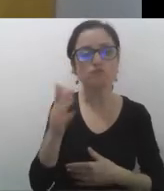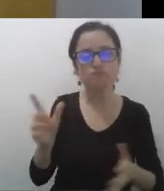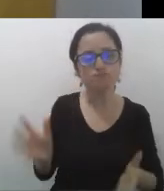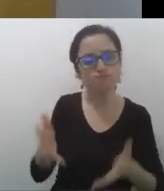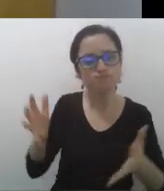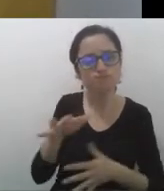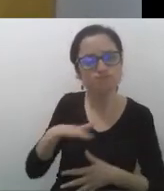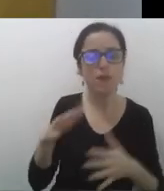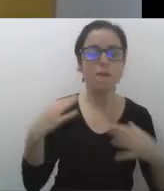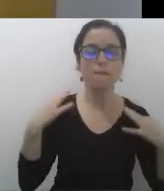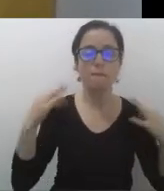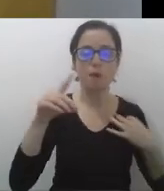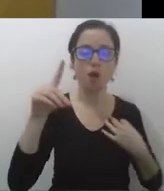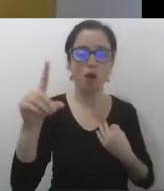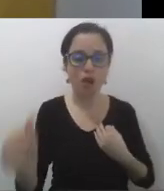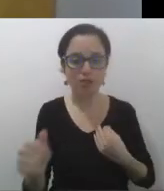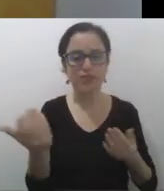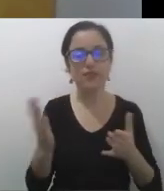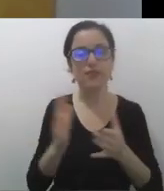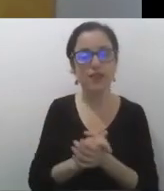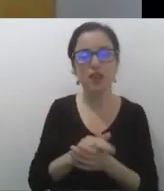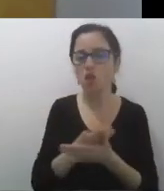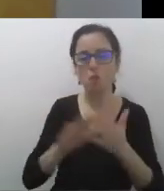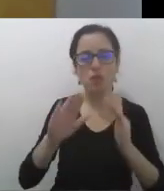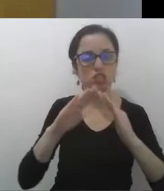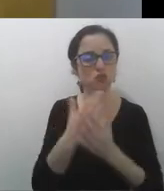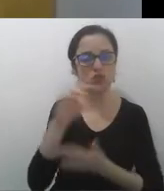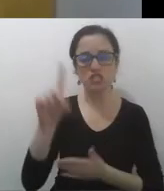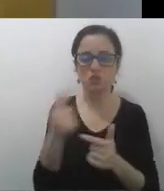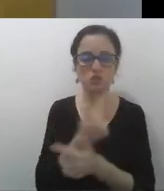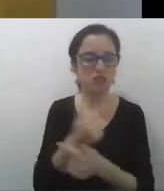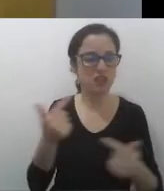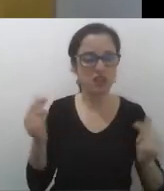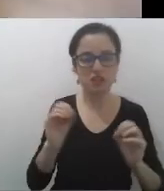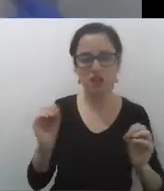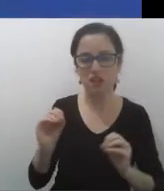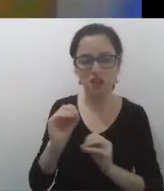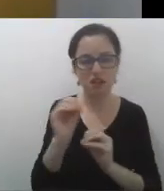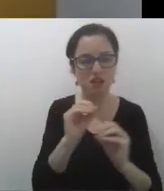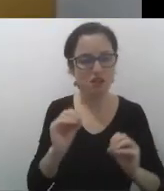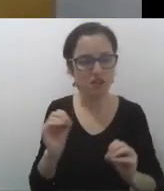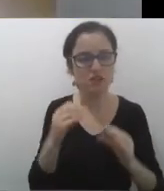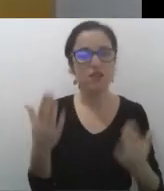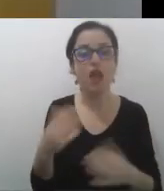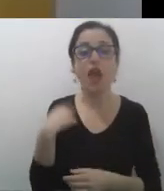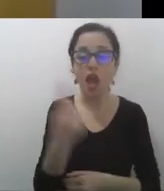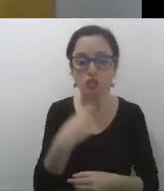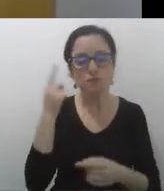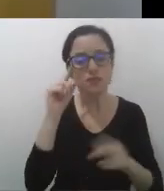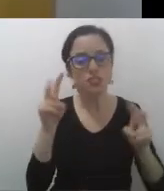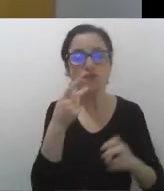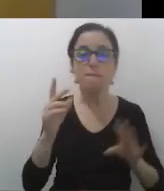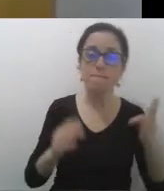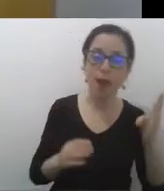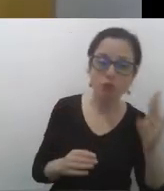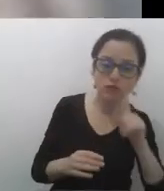curioso, ele investe na área de moda, que nenhuma escola de design dessas que a gente